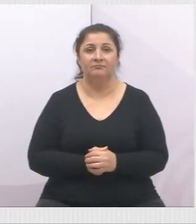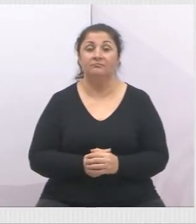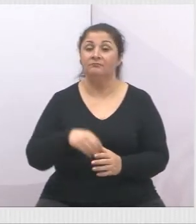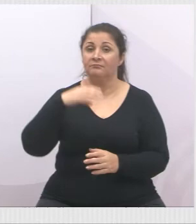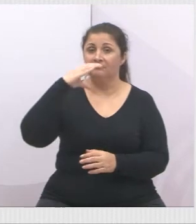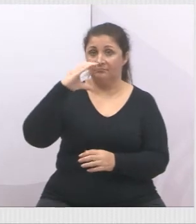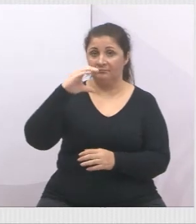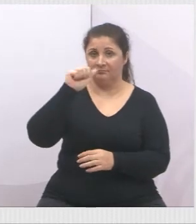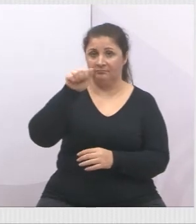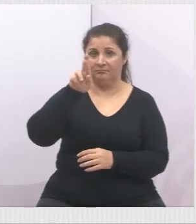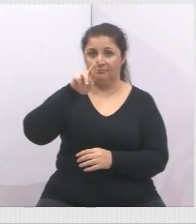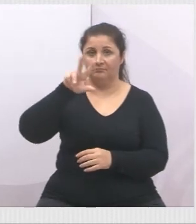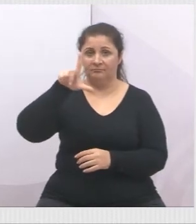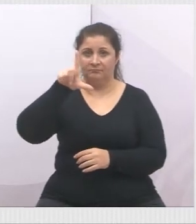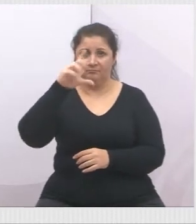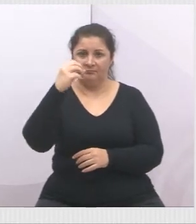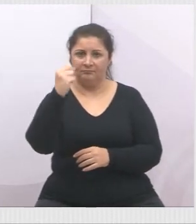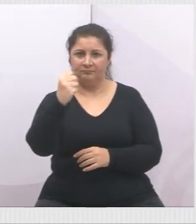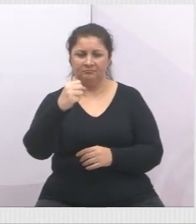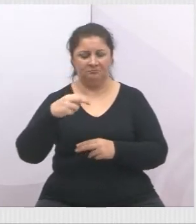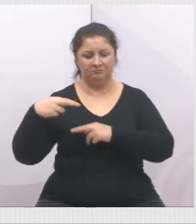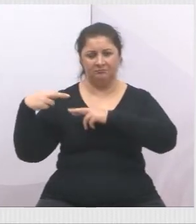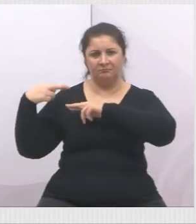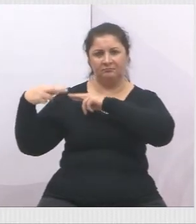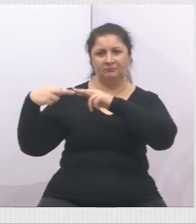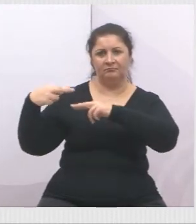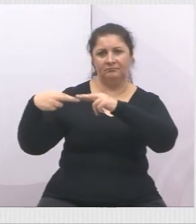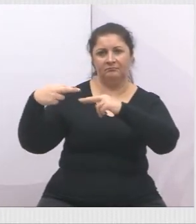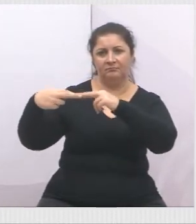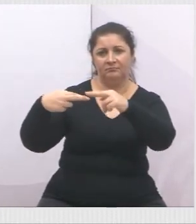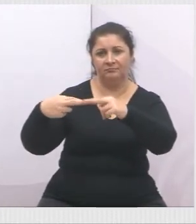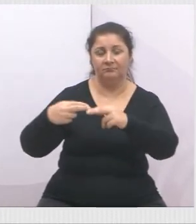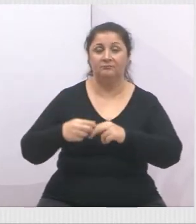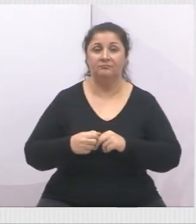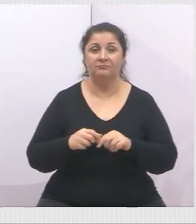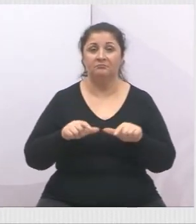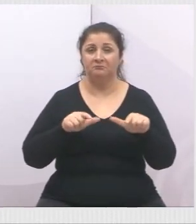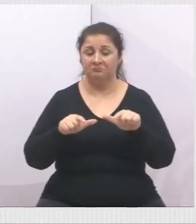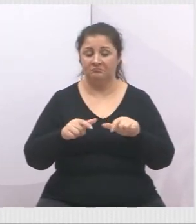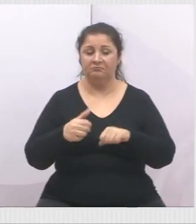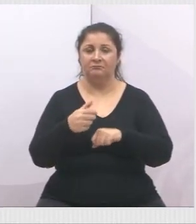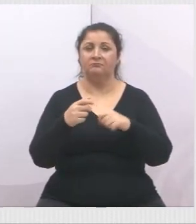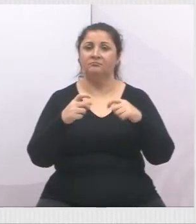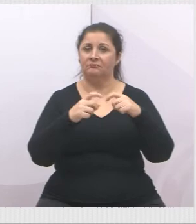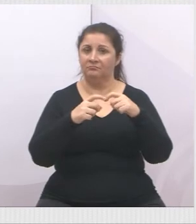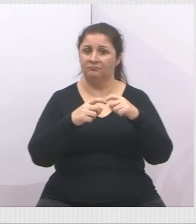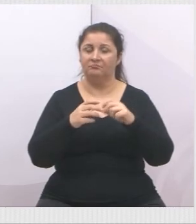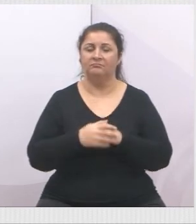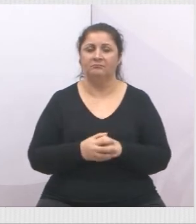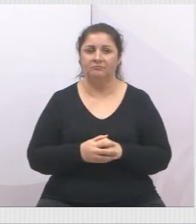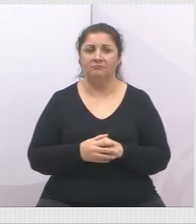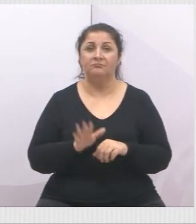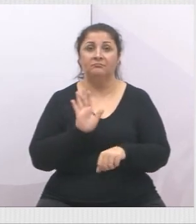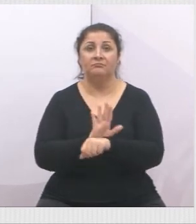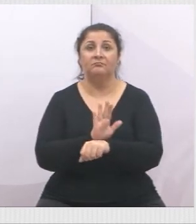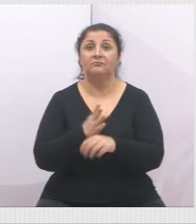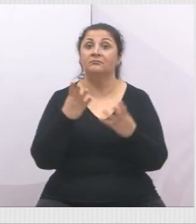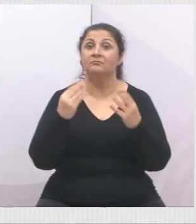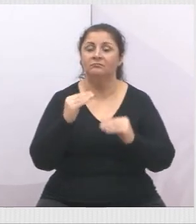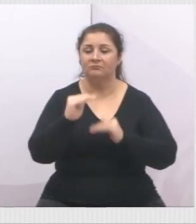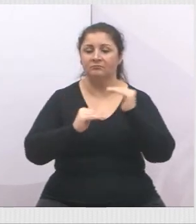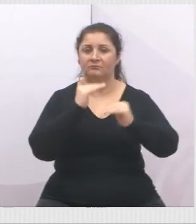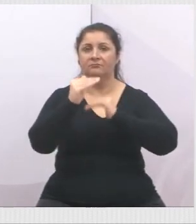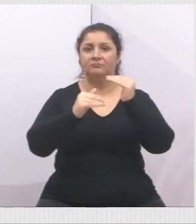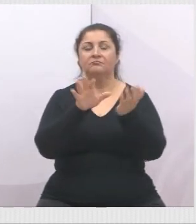Frederico Carderelli proporcionou um legado incalculável na área da medicina e colaborou de forma determinante para o desenvolvimento